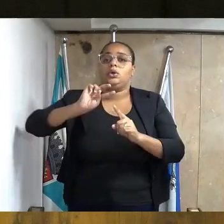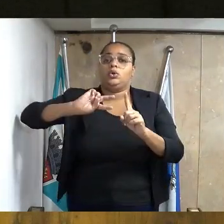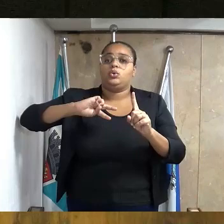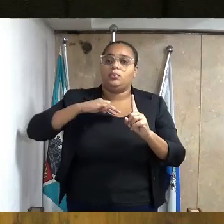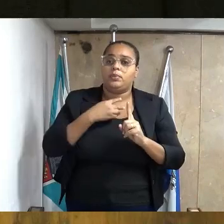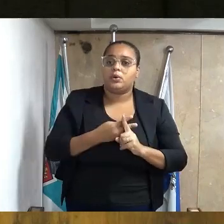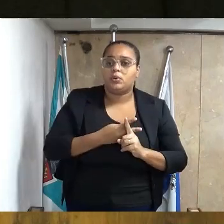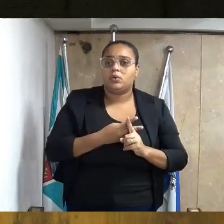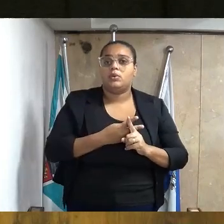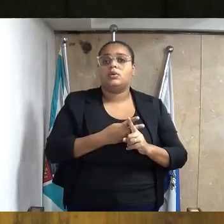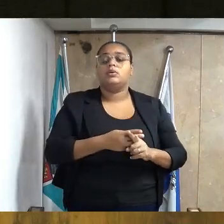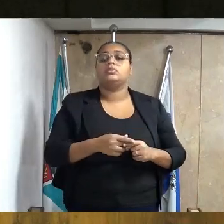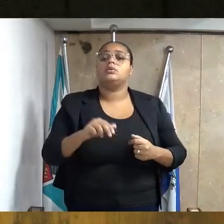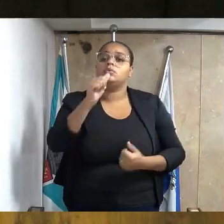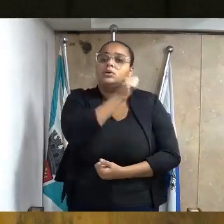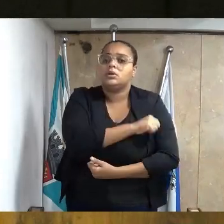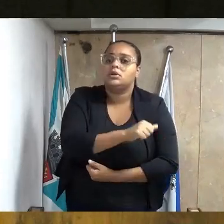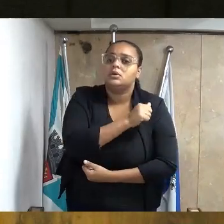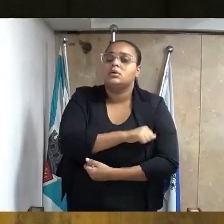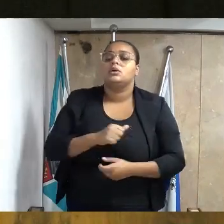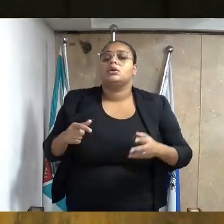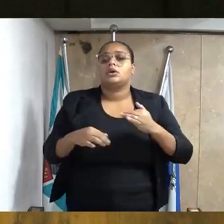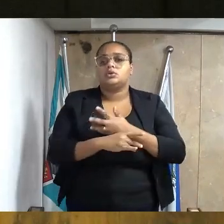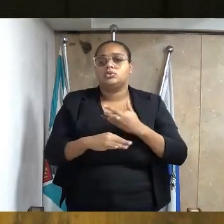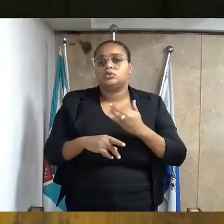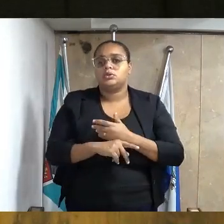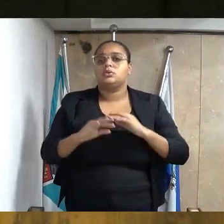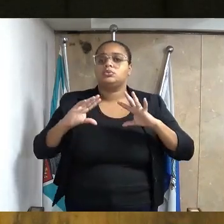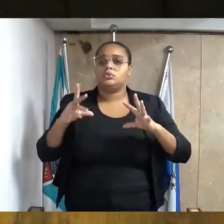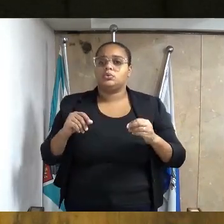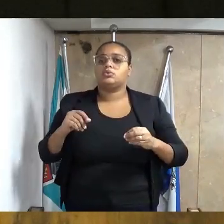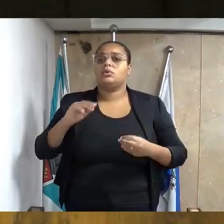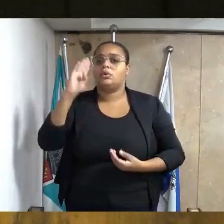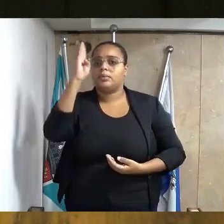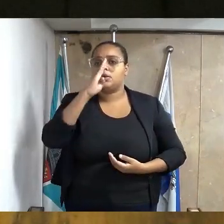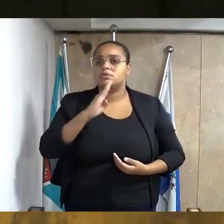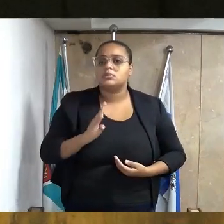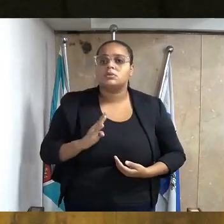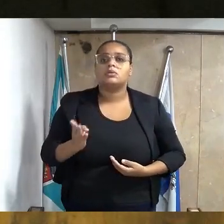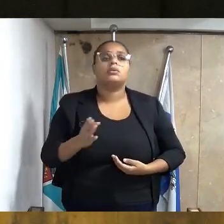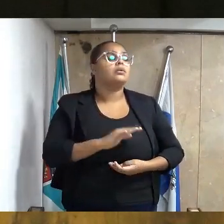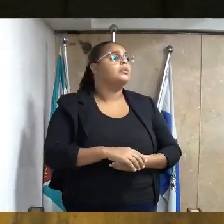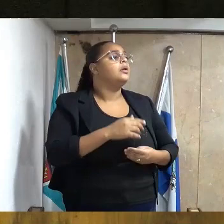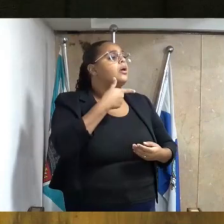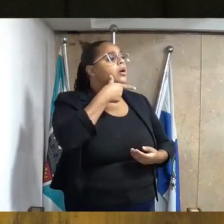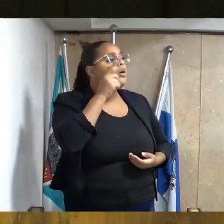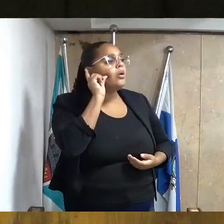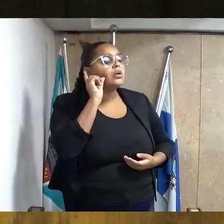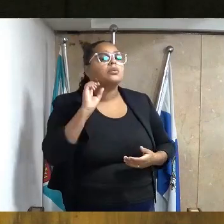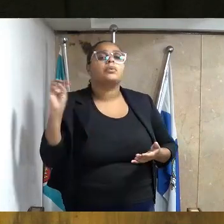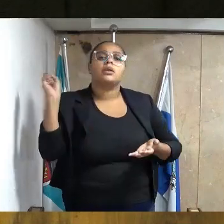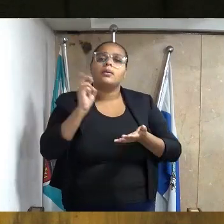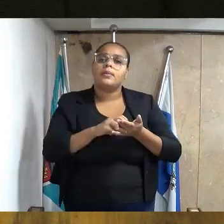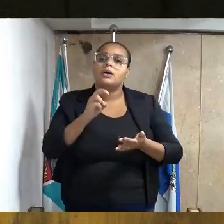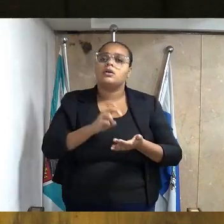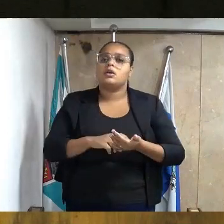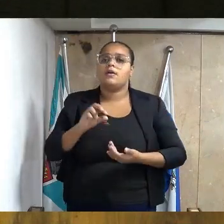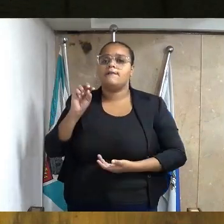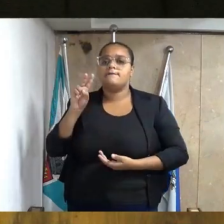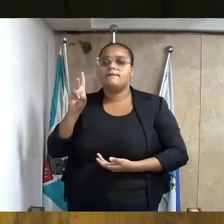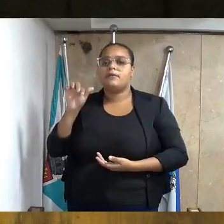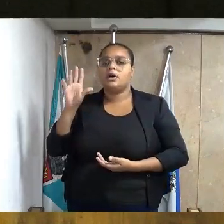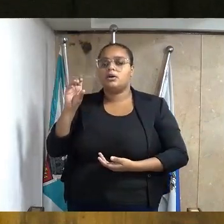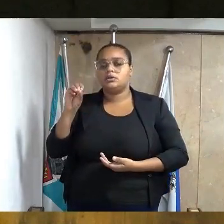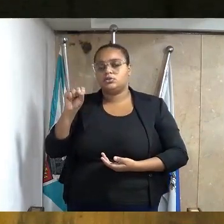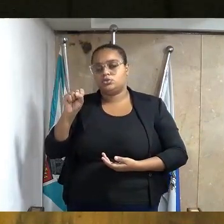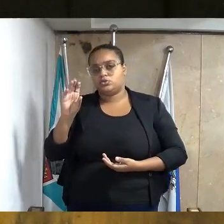Duque de Caxias, não no Rio de Janeiro, mas em todo o Brasil. Ontem, pela manhã, o jogador do Vasco, Cadu,